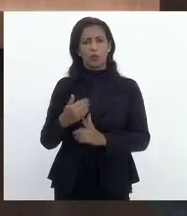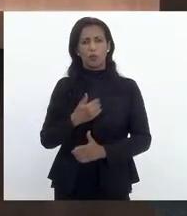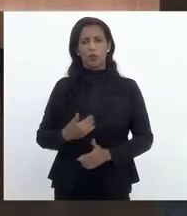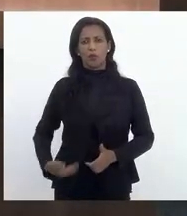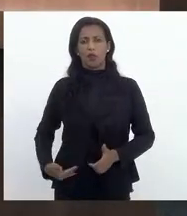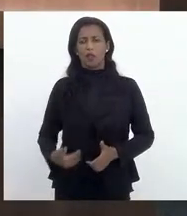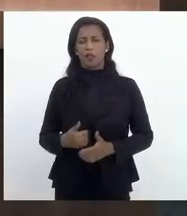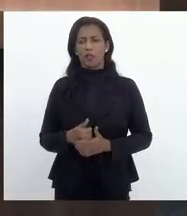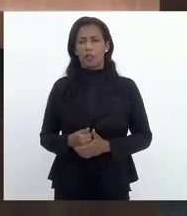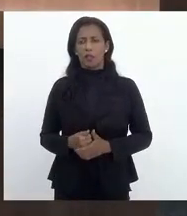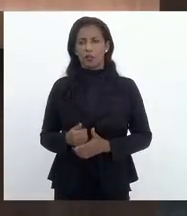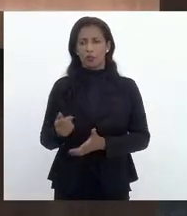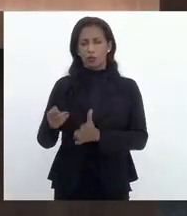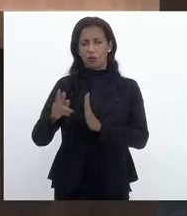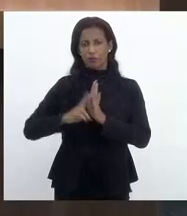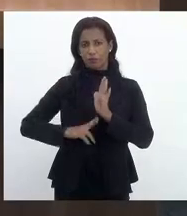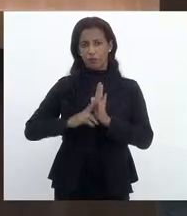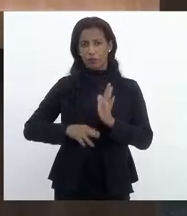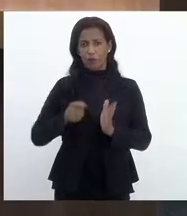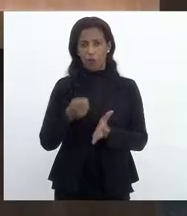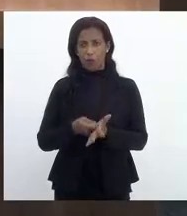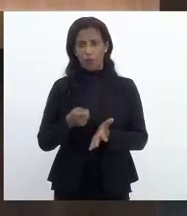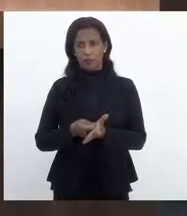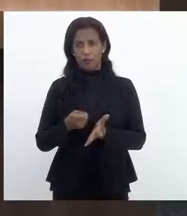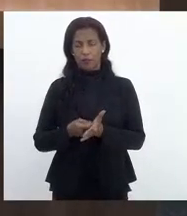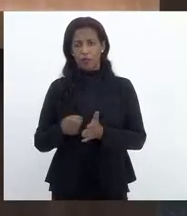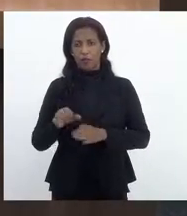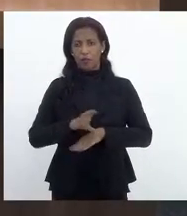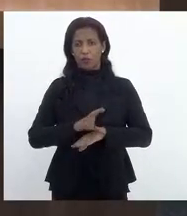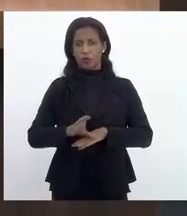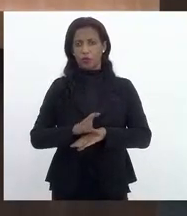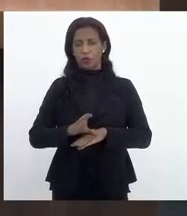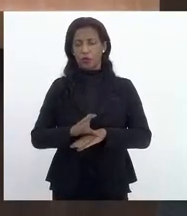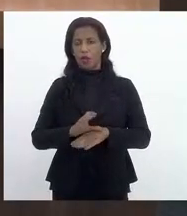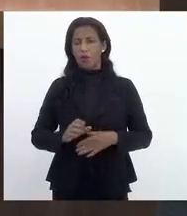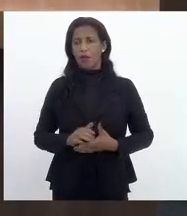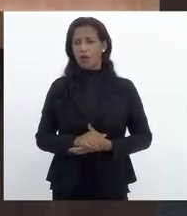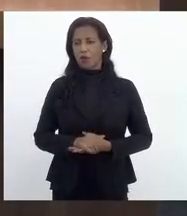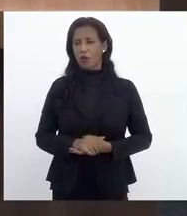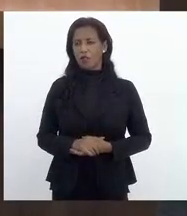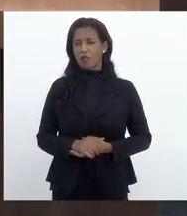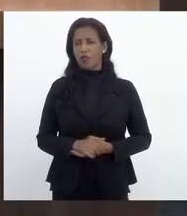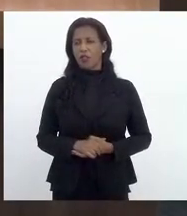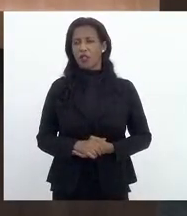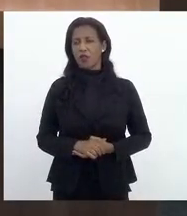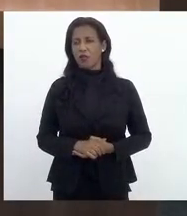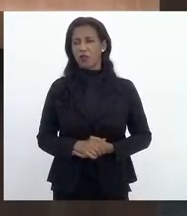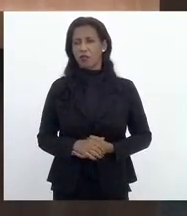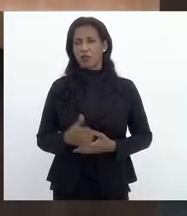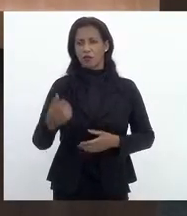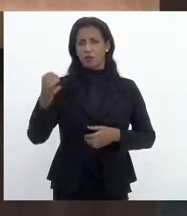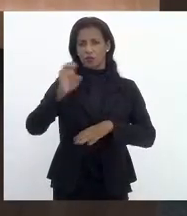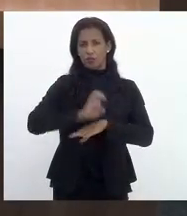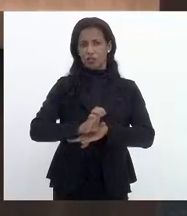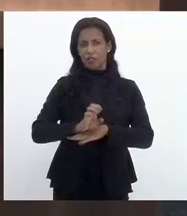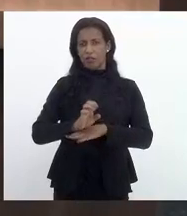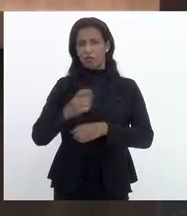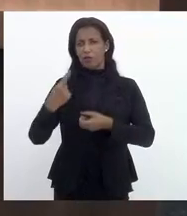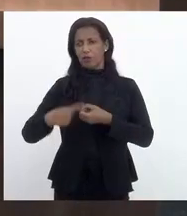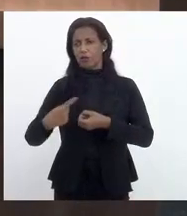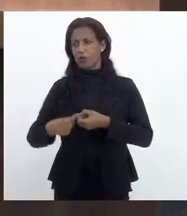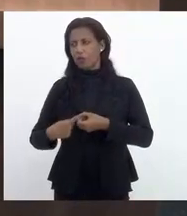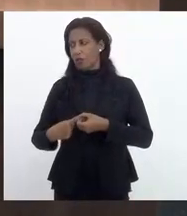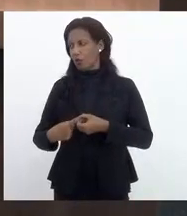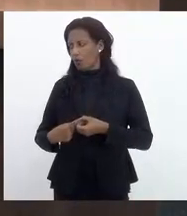receitas de obrigatório da constituição do estado do município porque tem